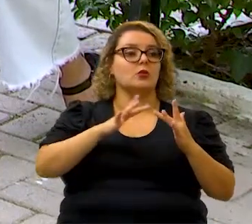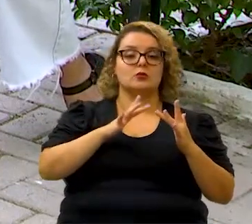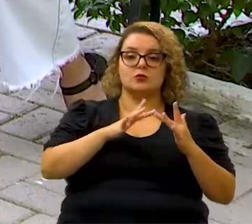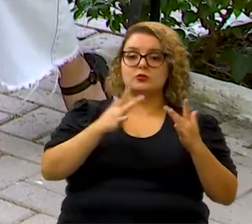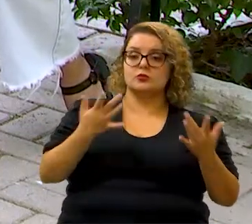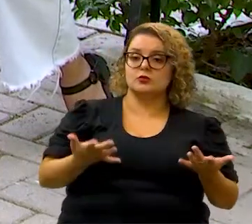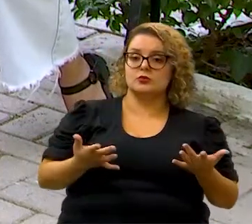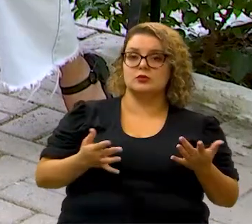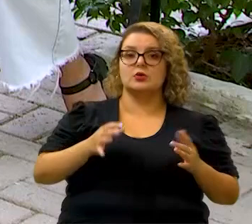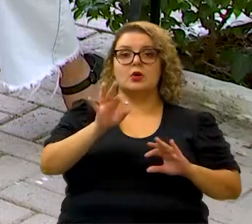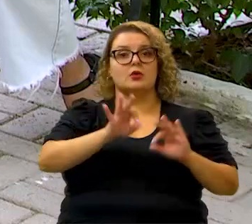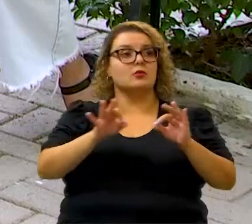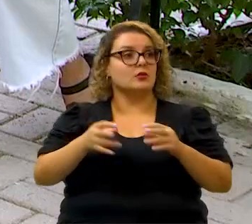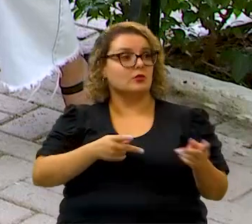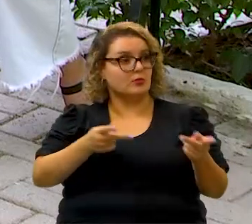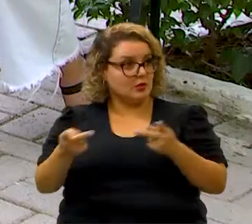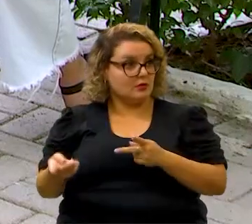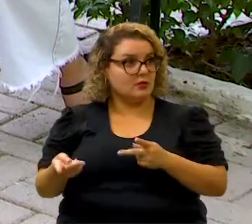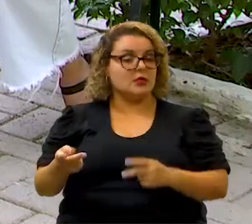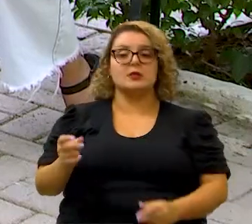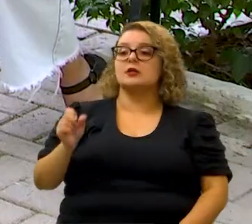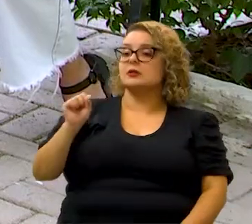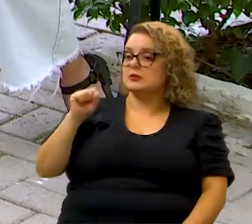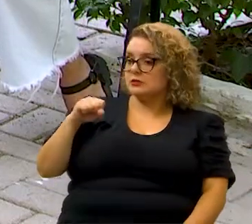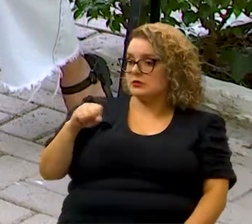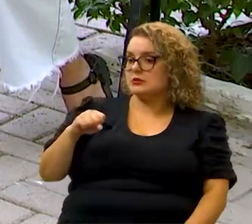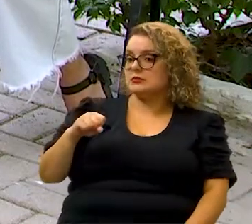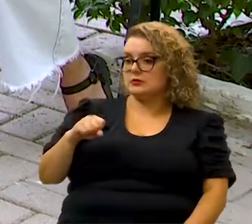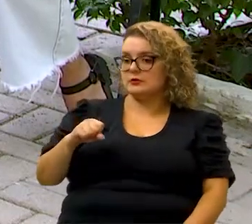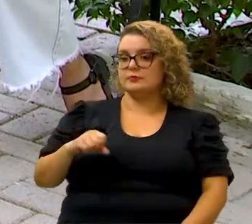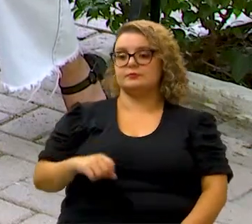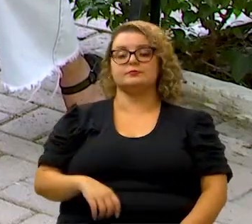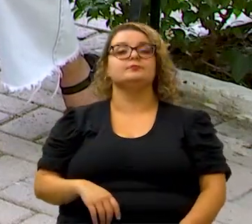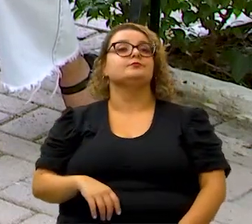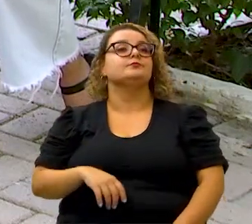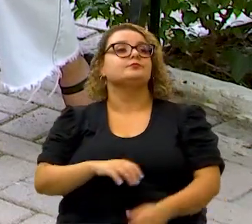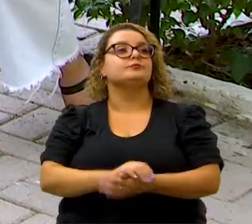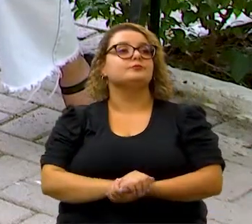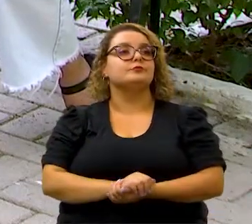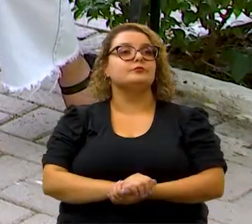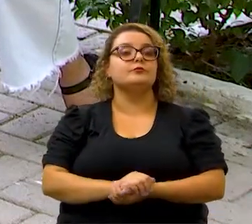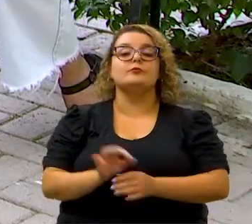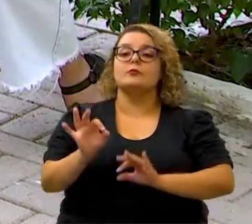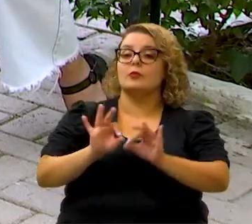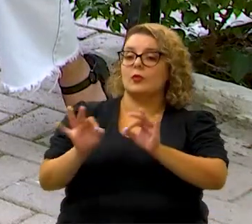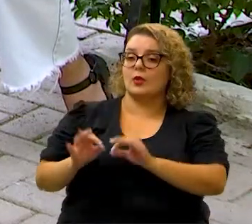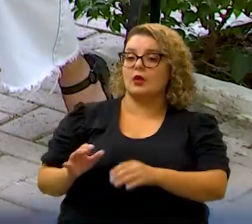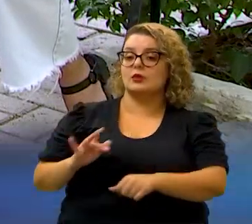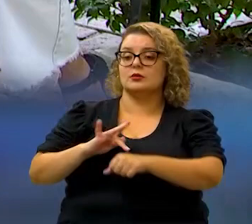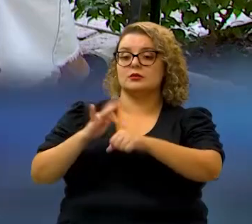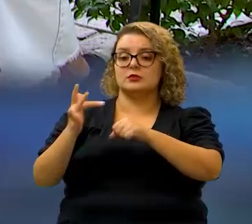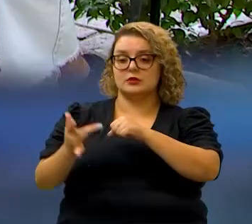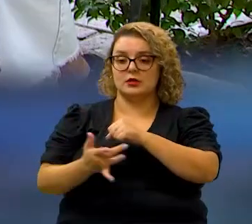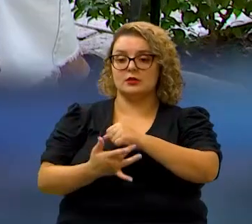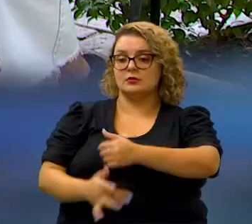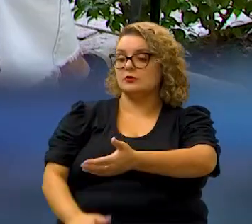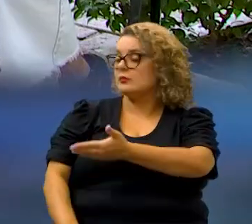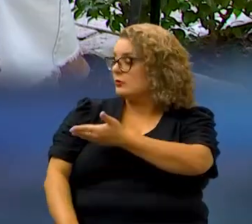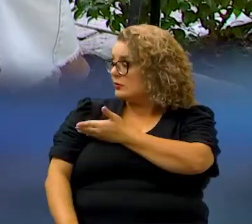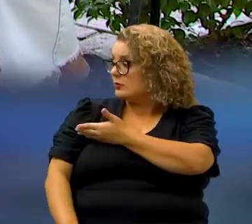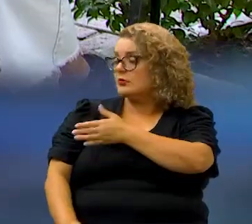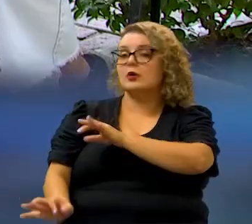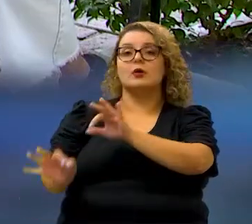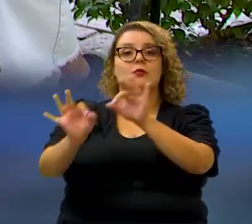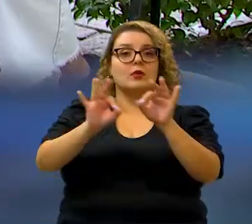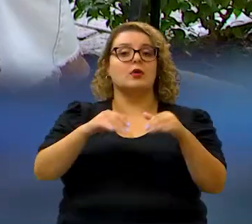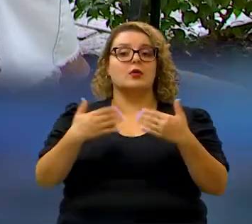possível, então, mediante um contato, organizar uma visita? Sim. É possível. As pessoas podem estar localizando isso através das nossas redes